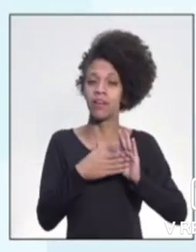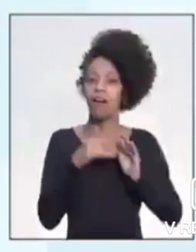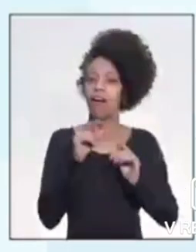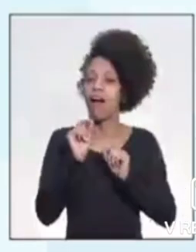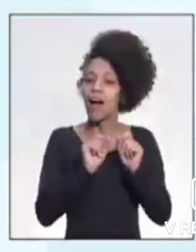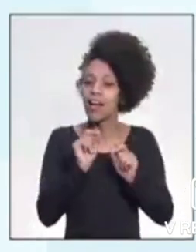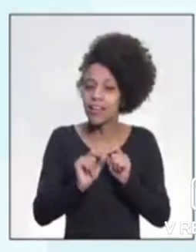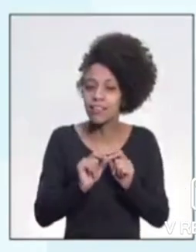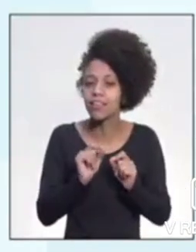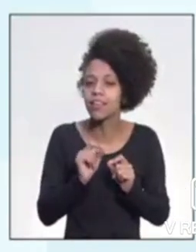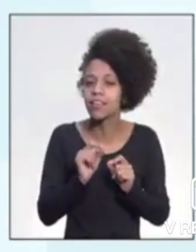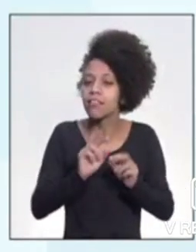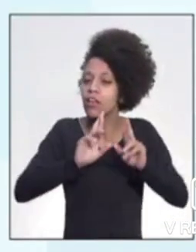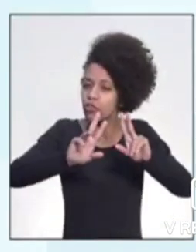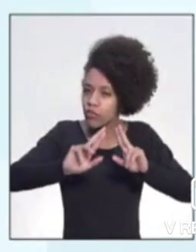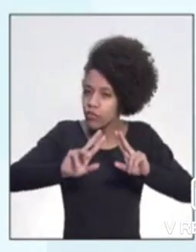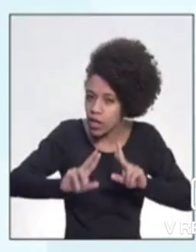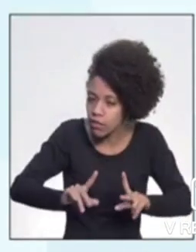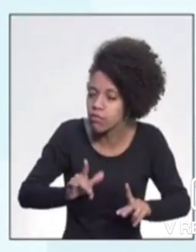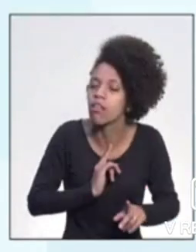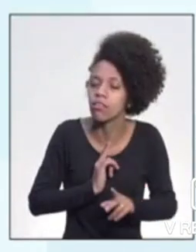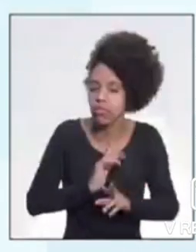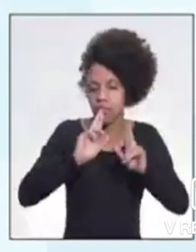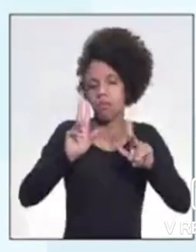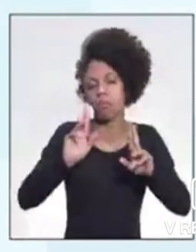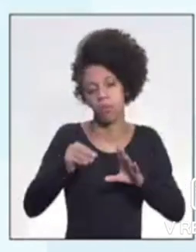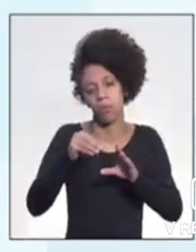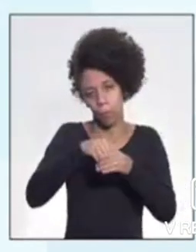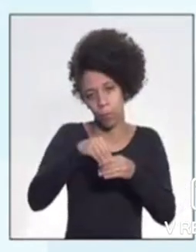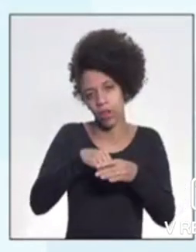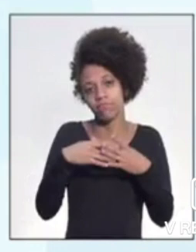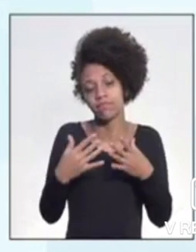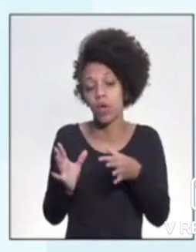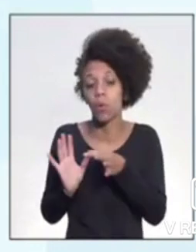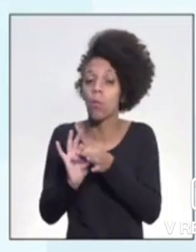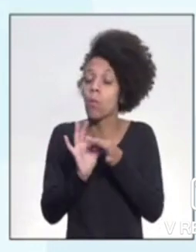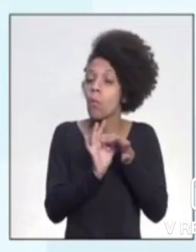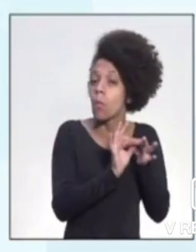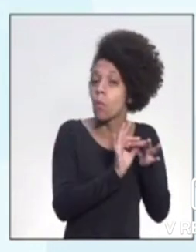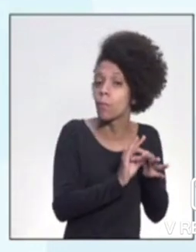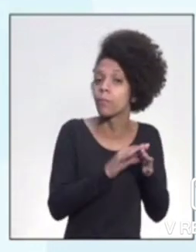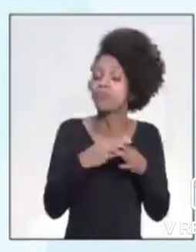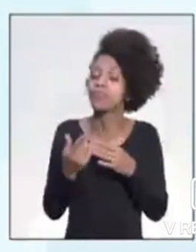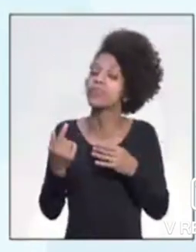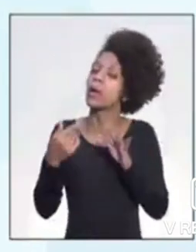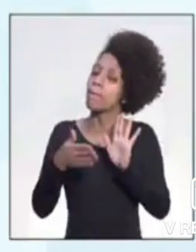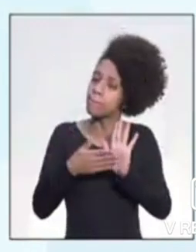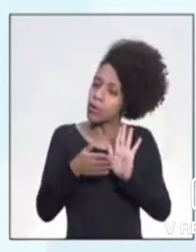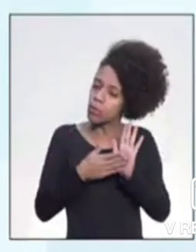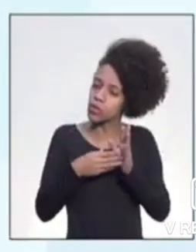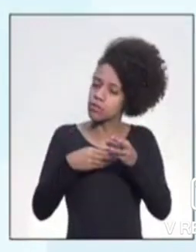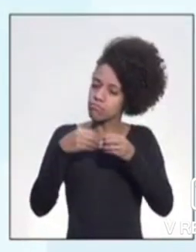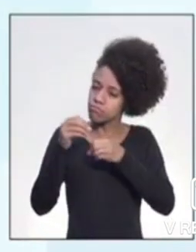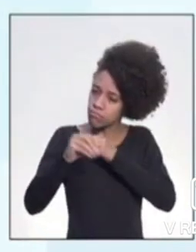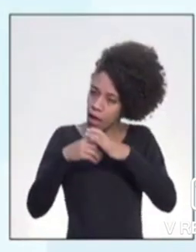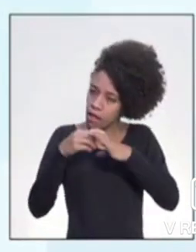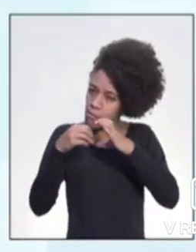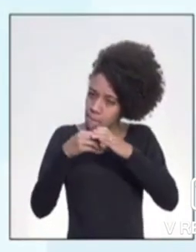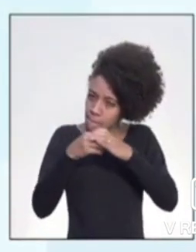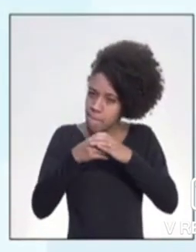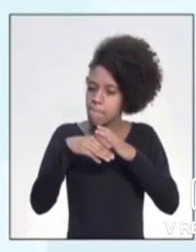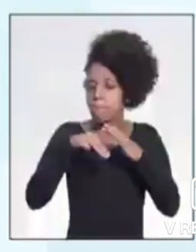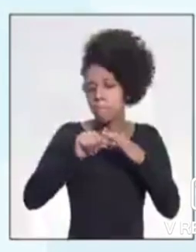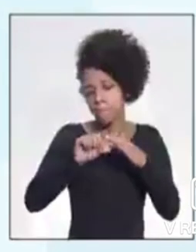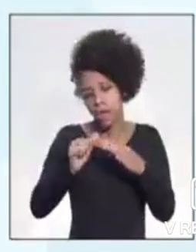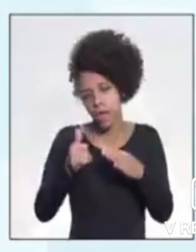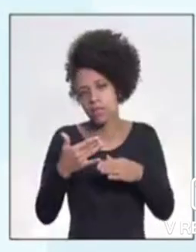elementos diferentes têm propriedades diferentes. Então, quem faz essa relação, inclusive propôs isso através das massas, né, foi